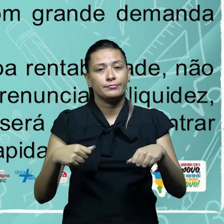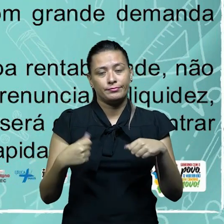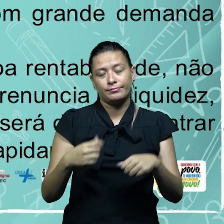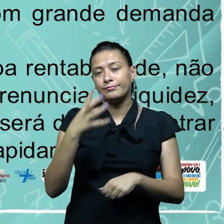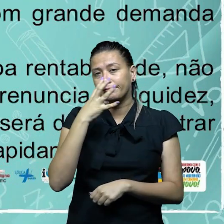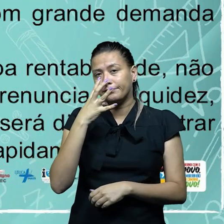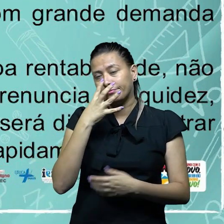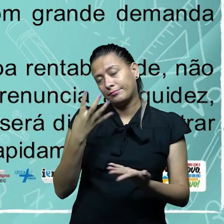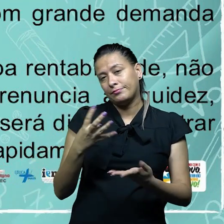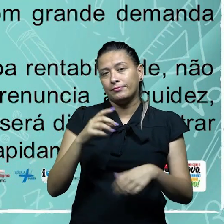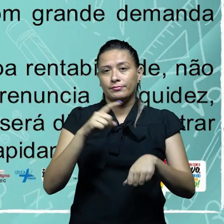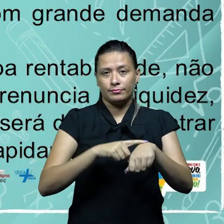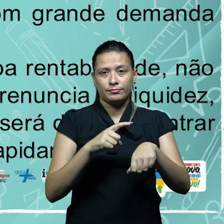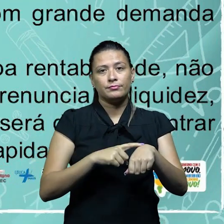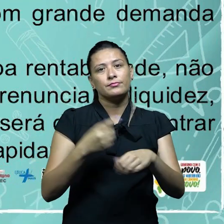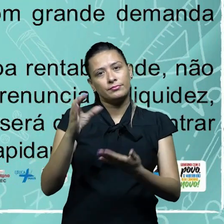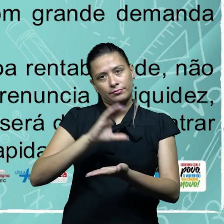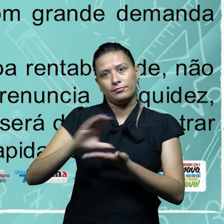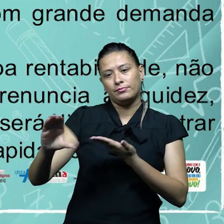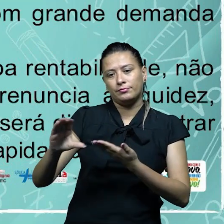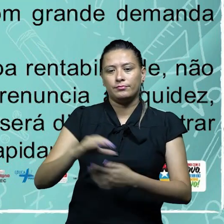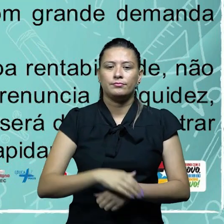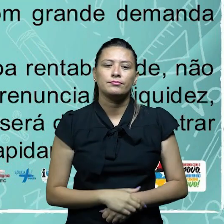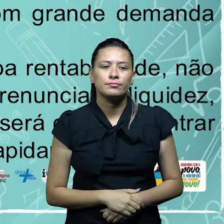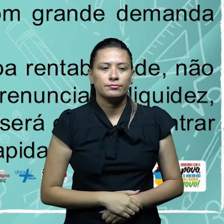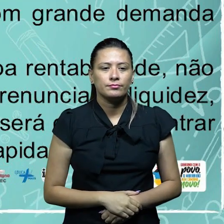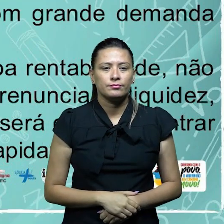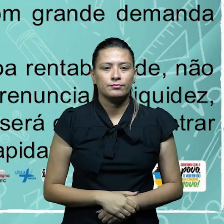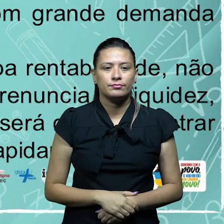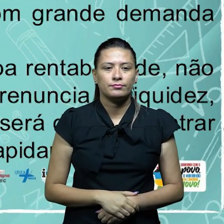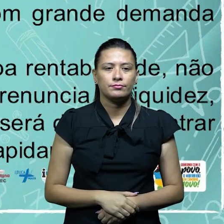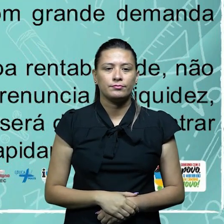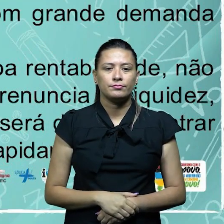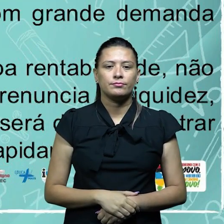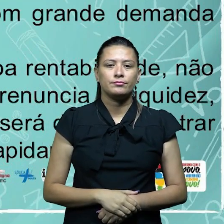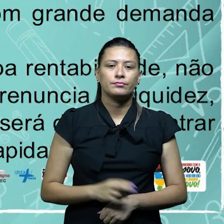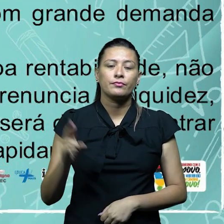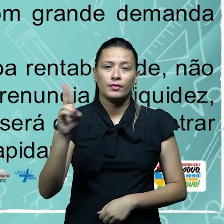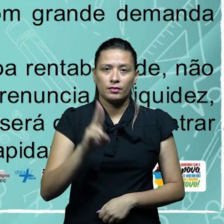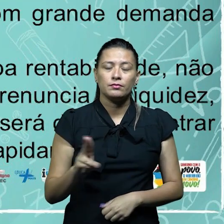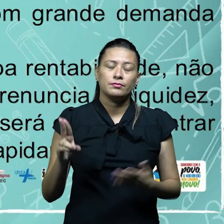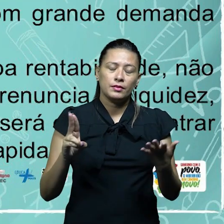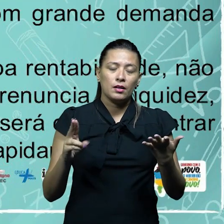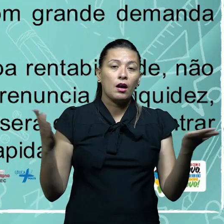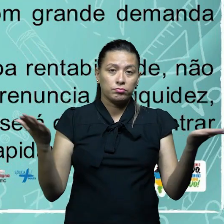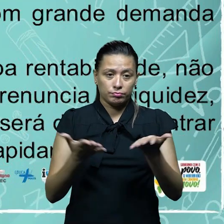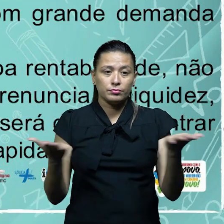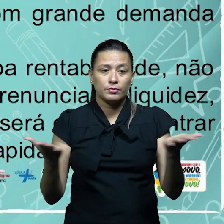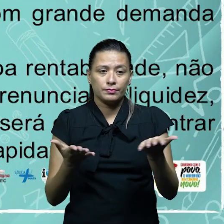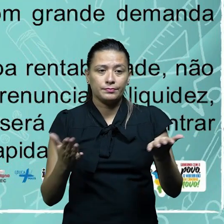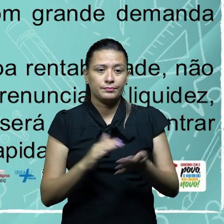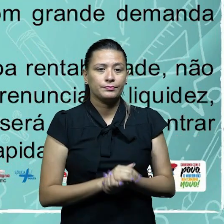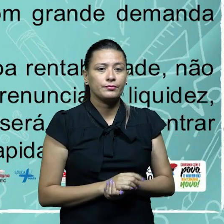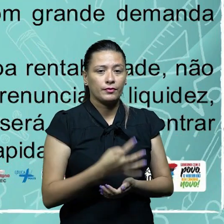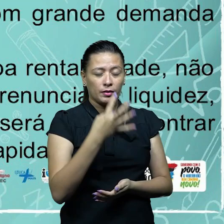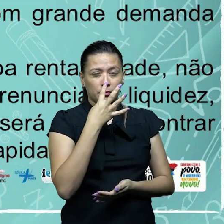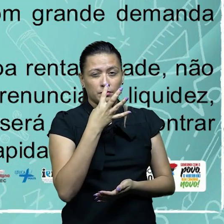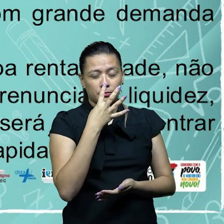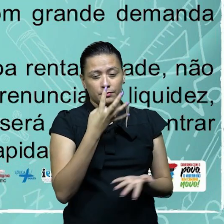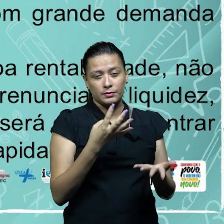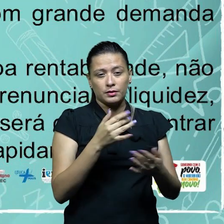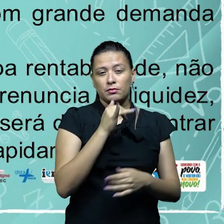funciona um exemplo em relação a isso. Ó. Imagine que você tem 400 mil reais, certo? Em mãos e deseja investir em um